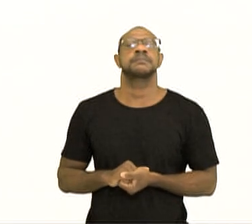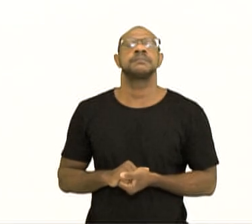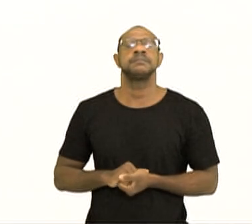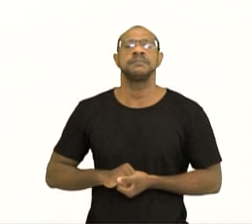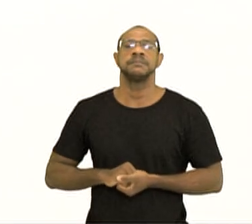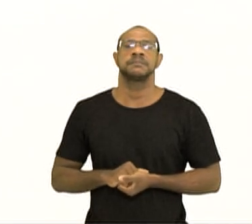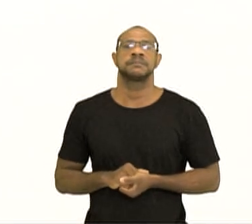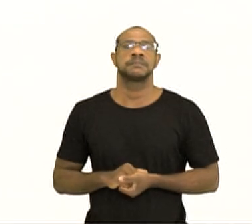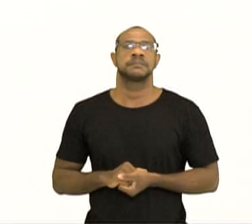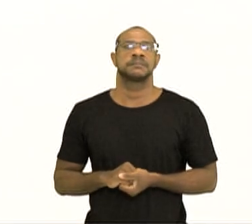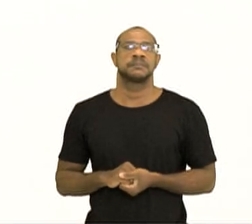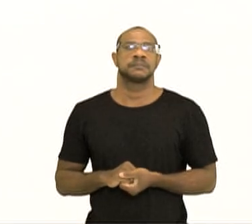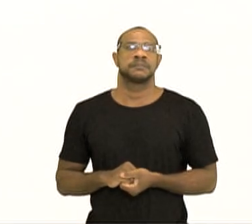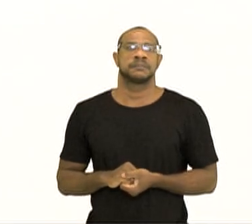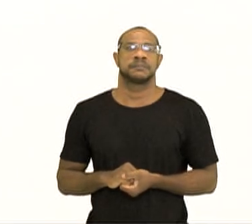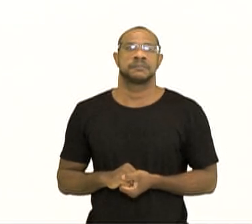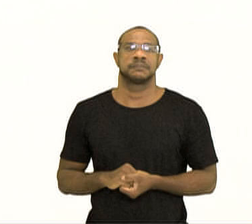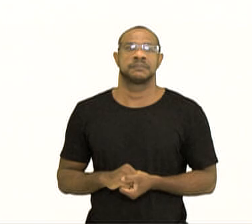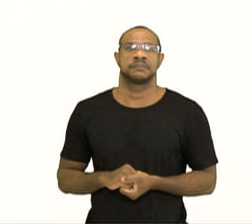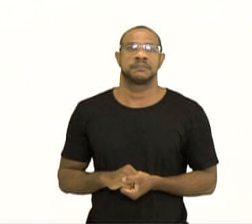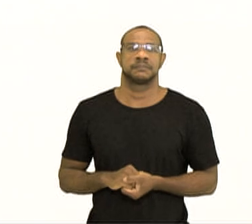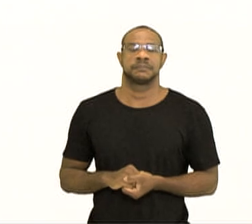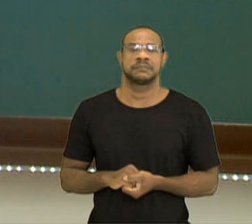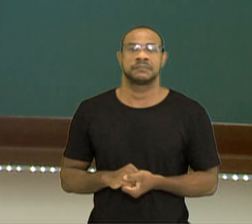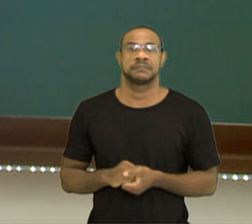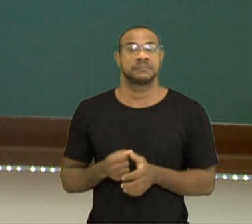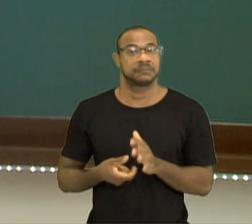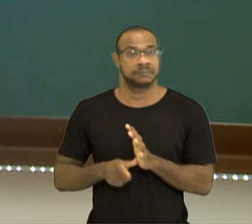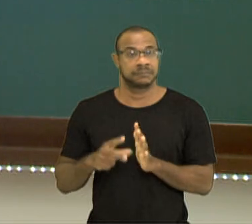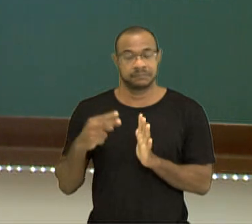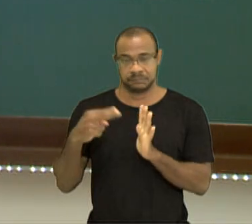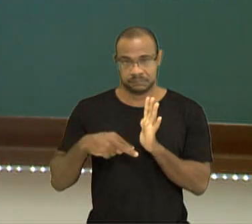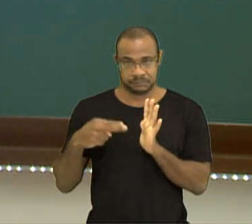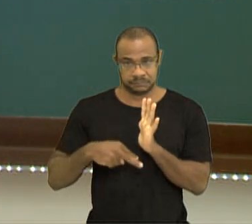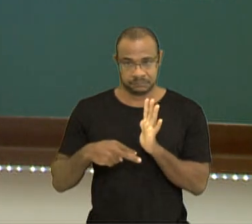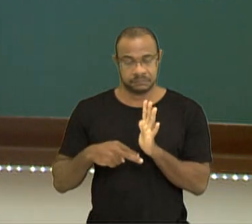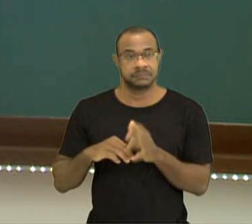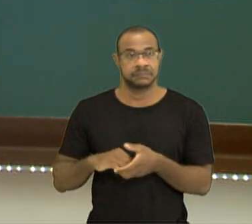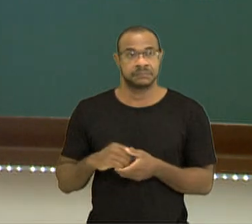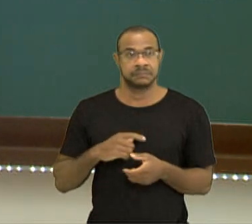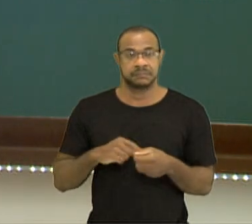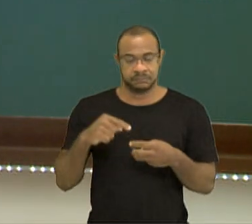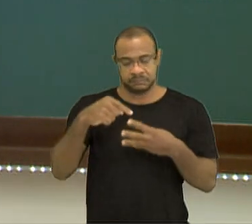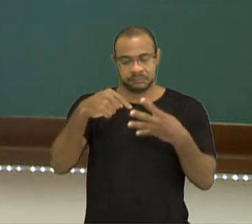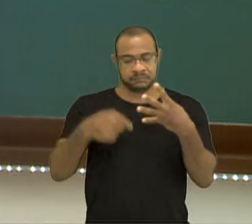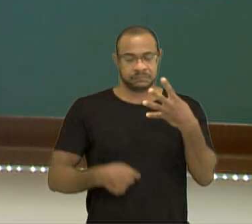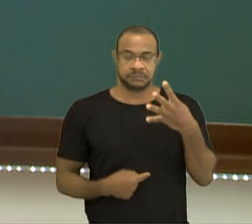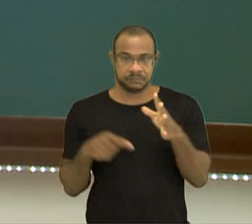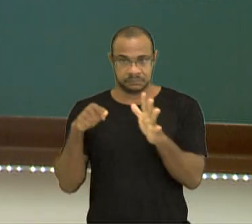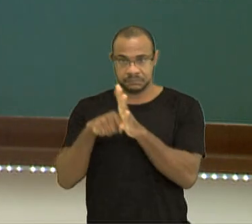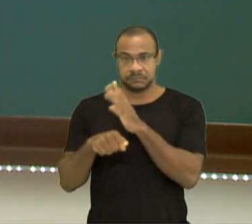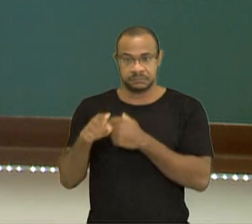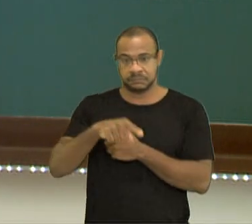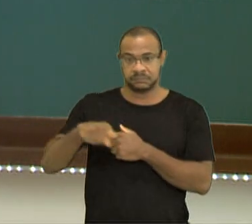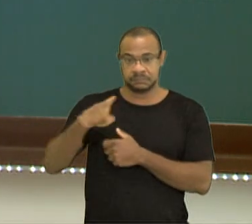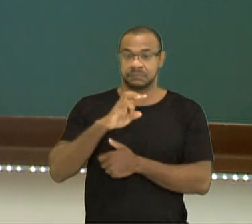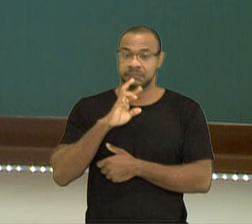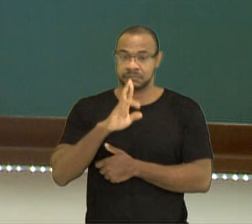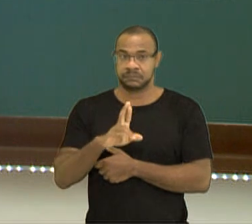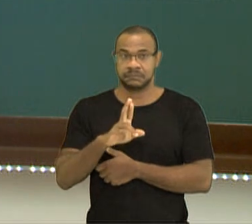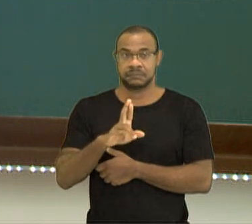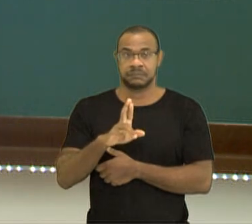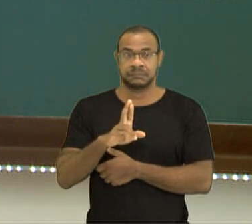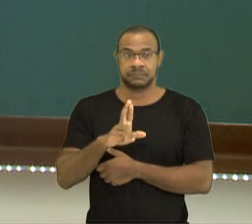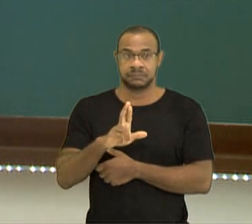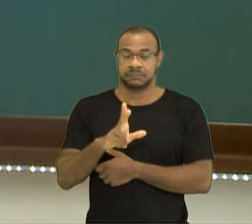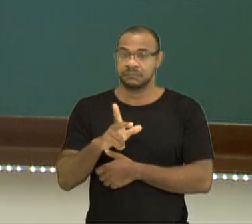on. Before reading, antes da nossa leitura, eu tenho aqui 4 perguntinhas para que vocês respondam